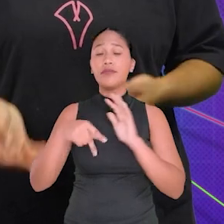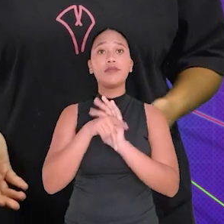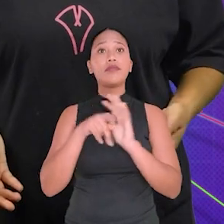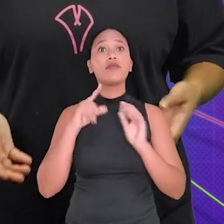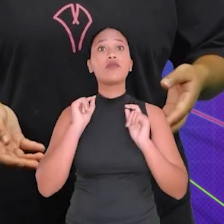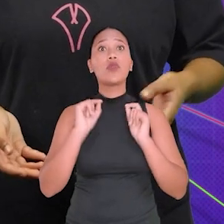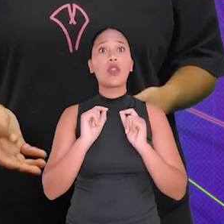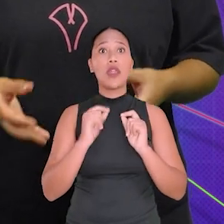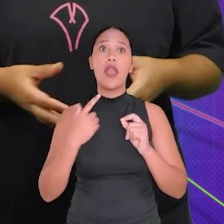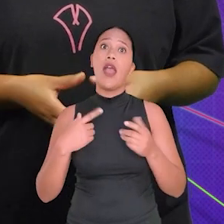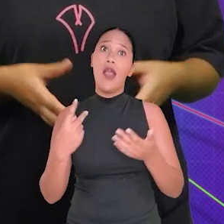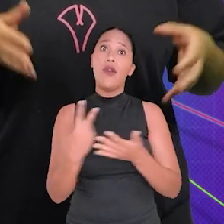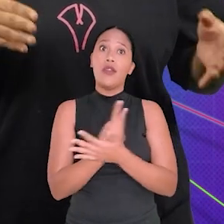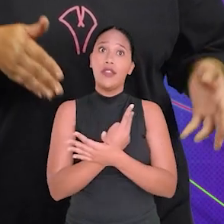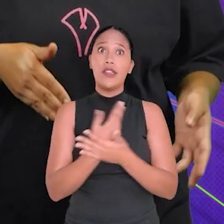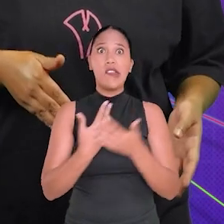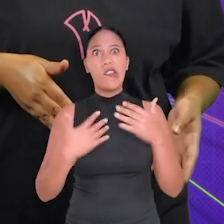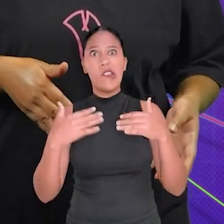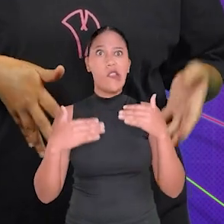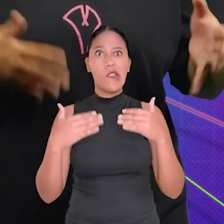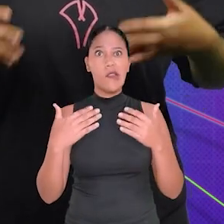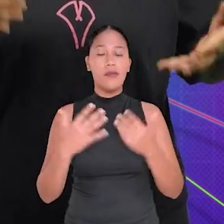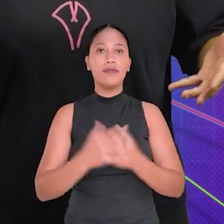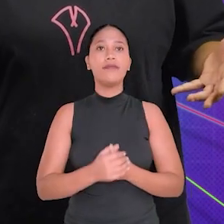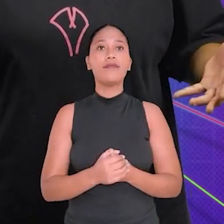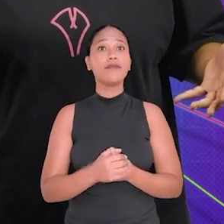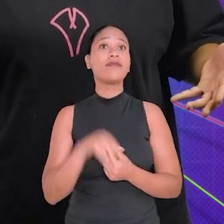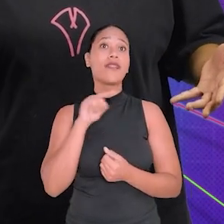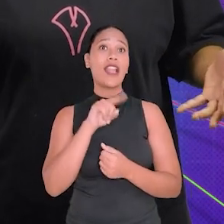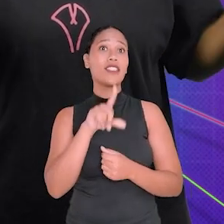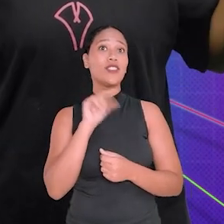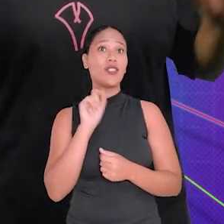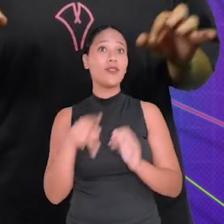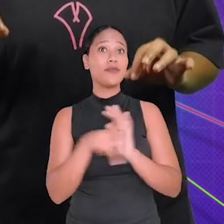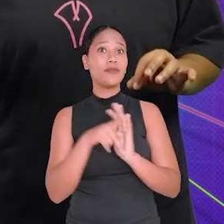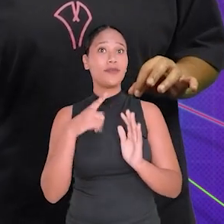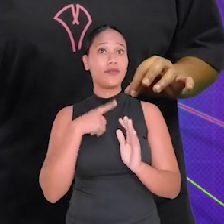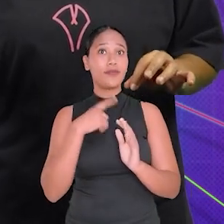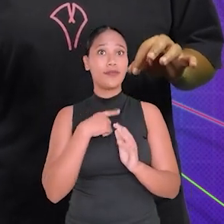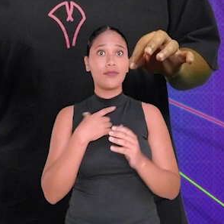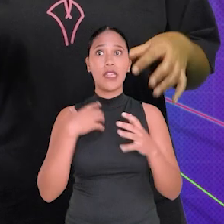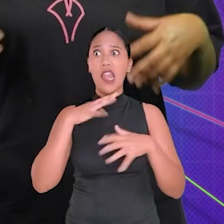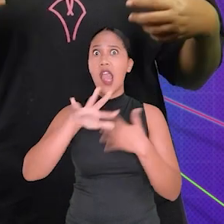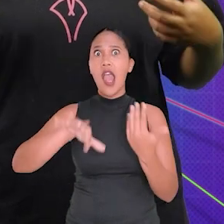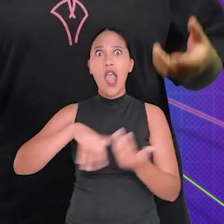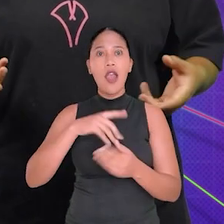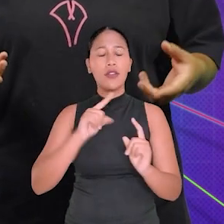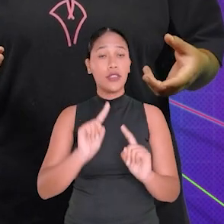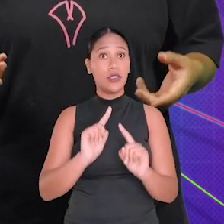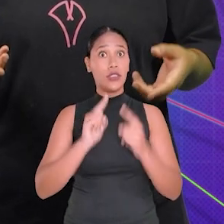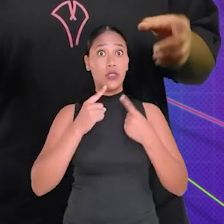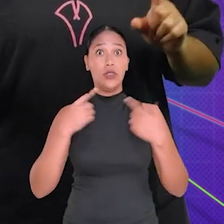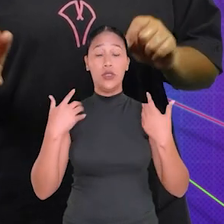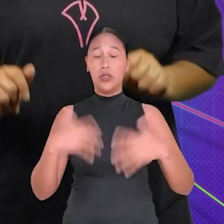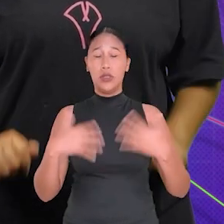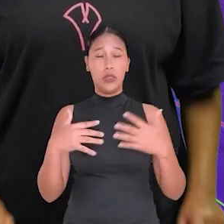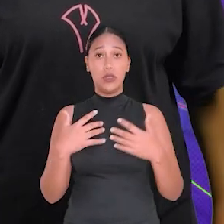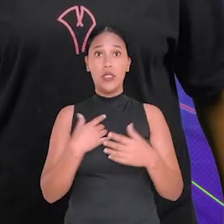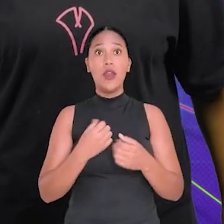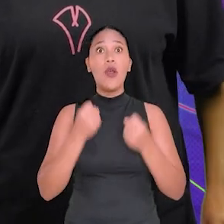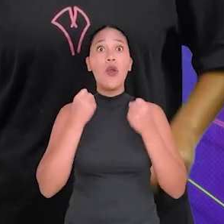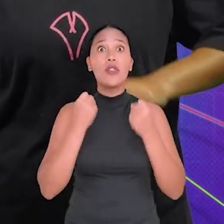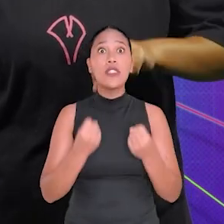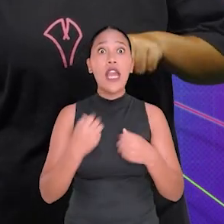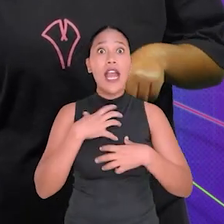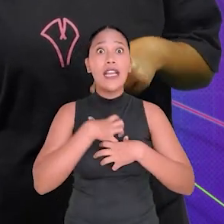gráficas muitas vezes apresentando elementos assimétricos e desequilibrados. Essa escolha artística contribui para o aspecto caótico e desafiador do